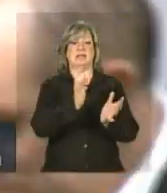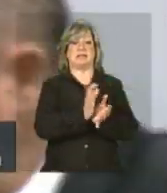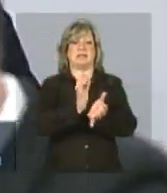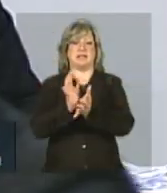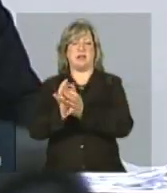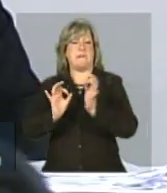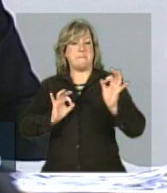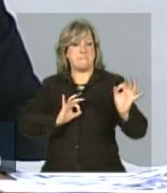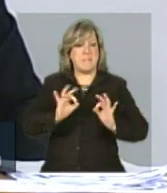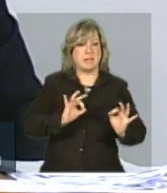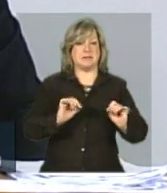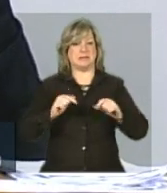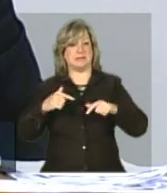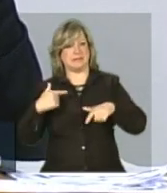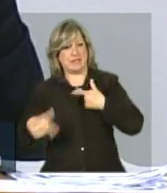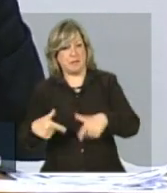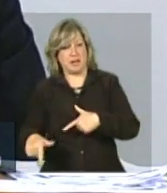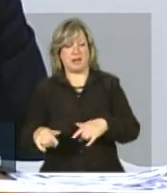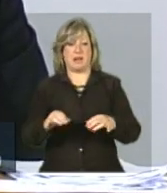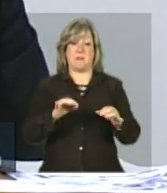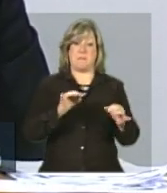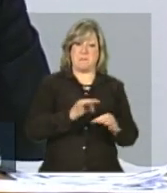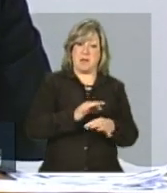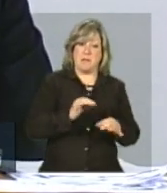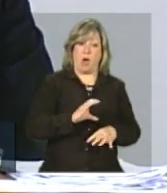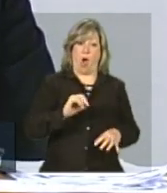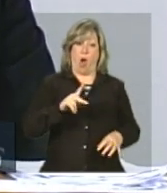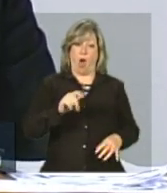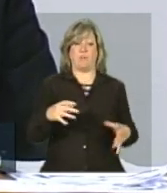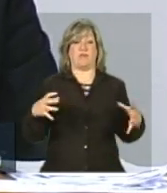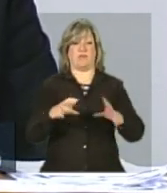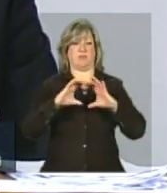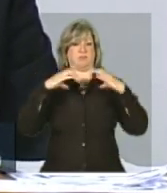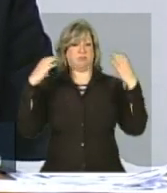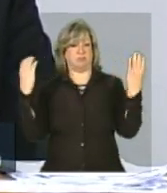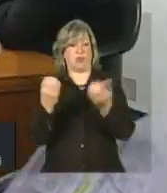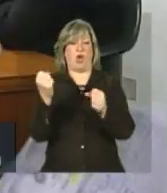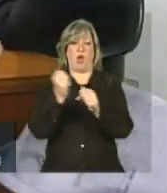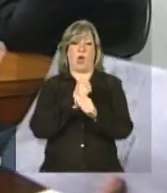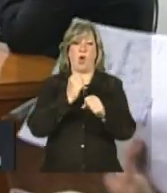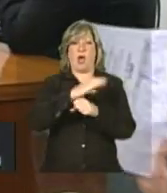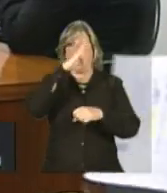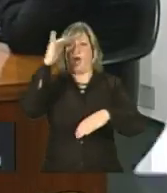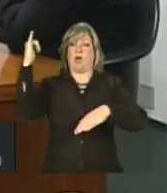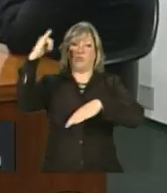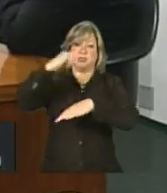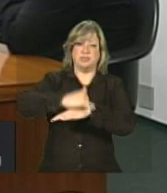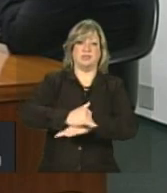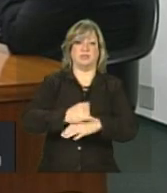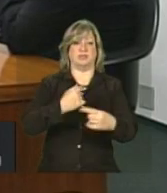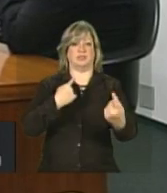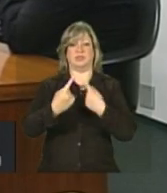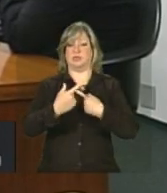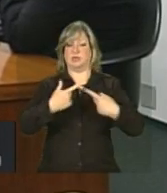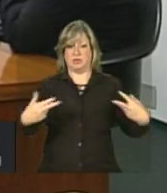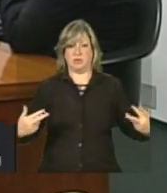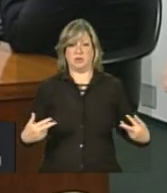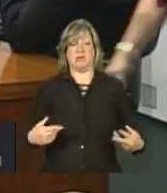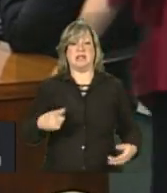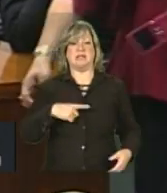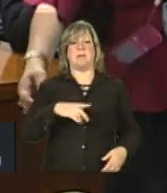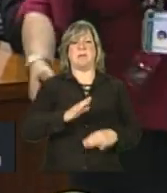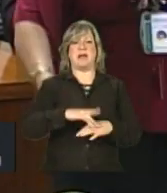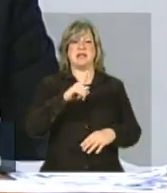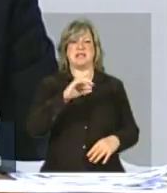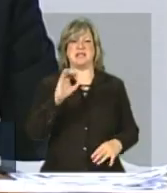e trabalho. O primeiro ciclo de preparação da Copa, que envolve estádios, aeroportos, portos e mobilidade, está em curso. Cerca de 100